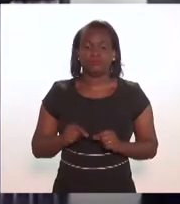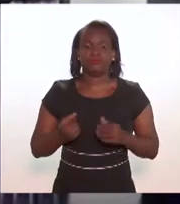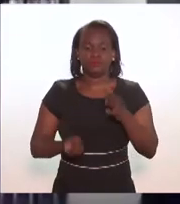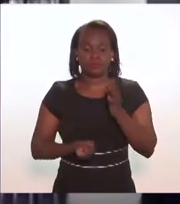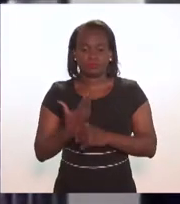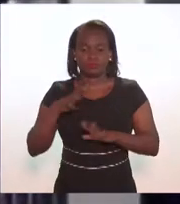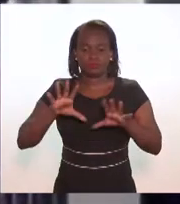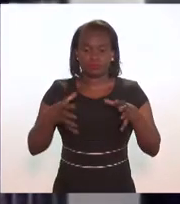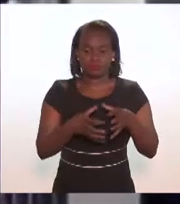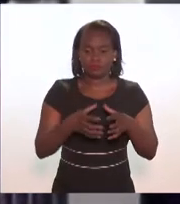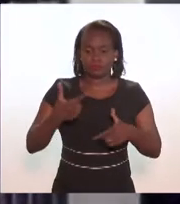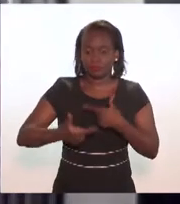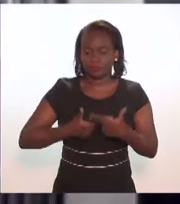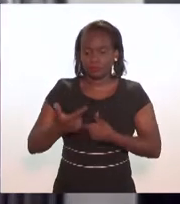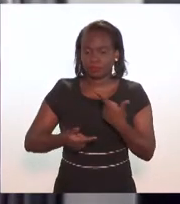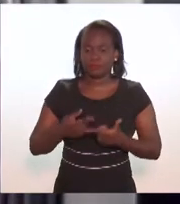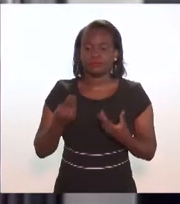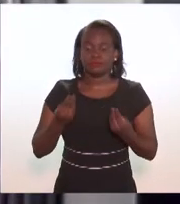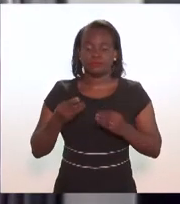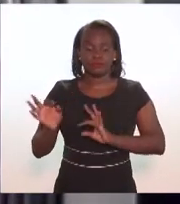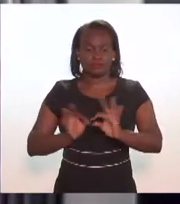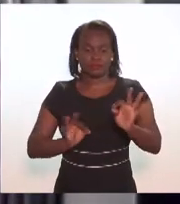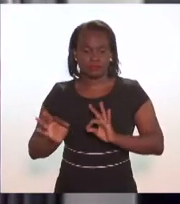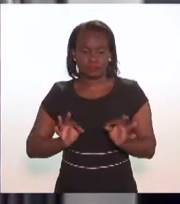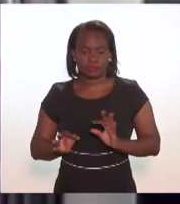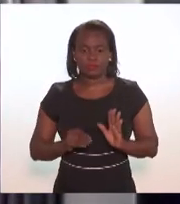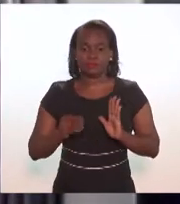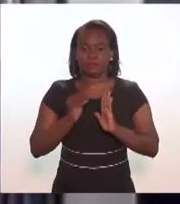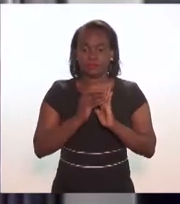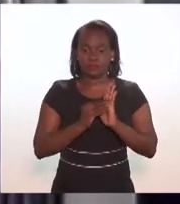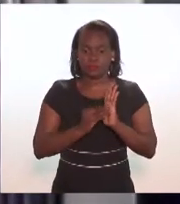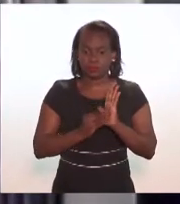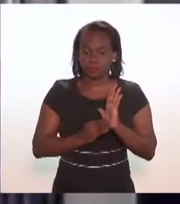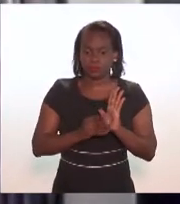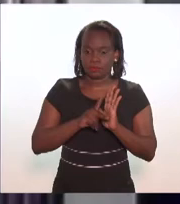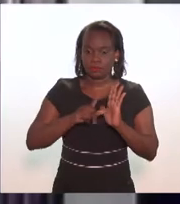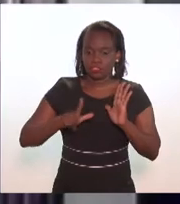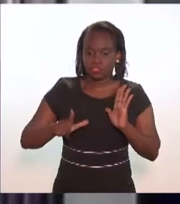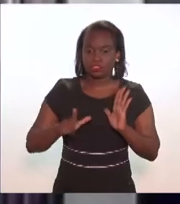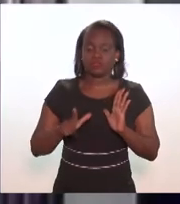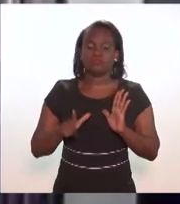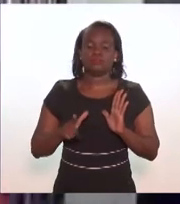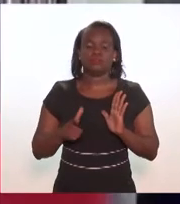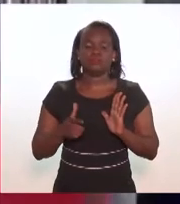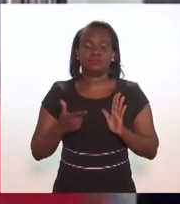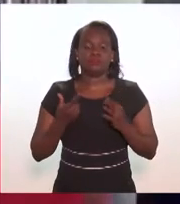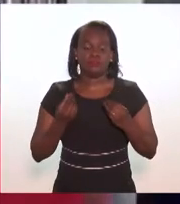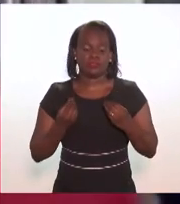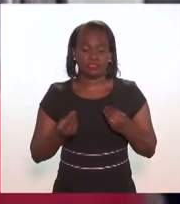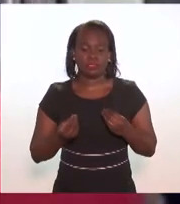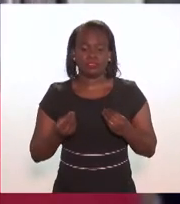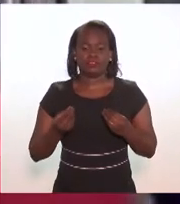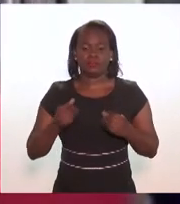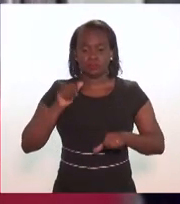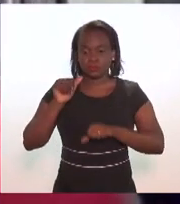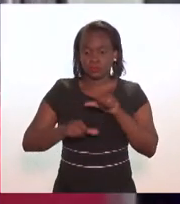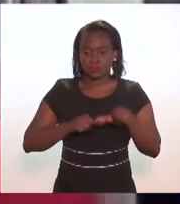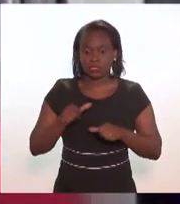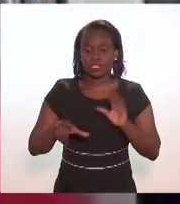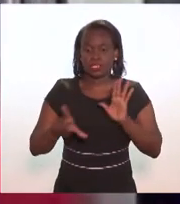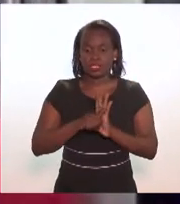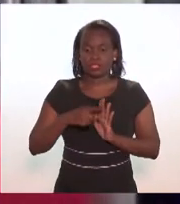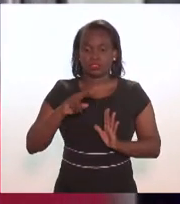cria grupo de trabalho para elaborar minuta de projeto de lei para alterar a